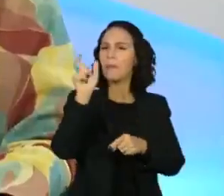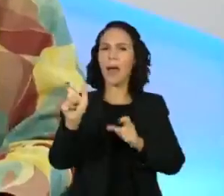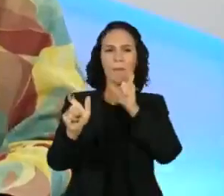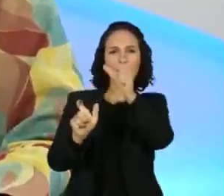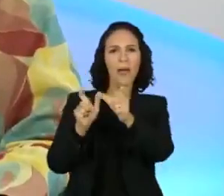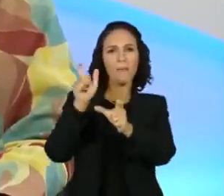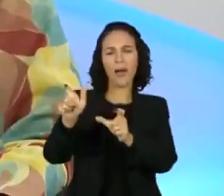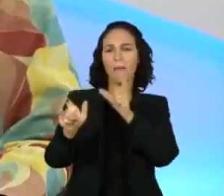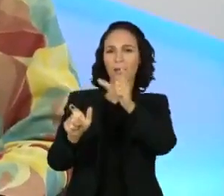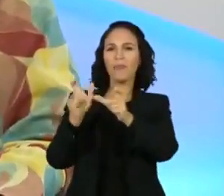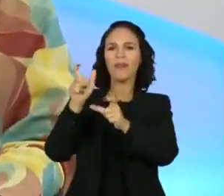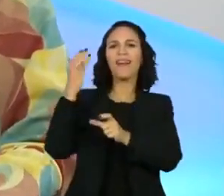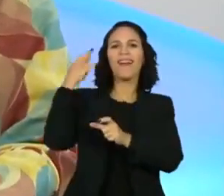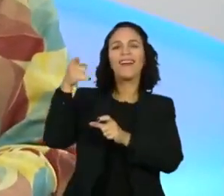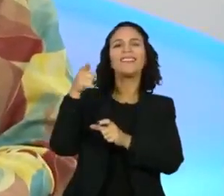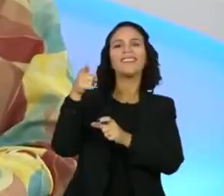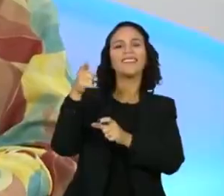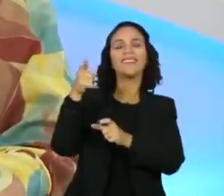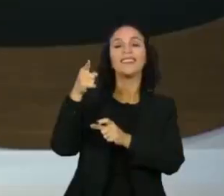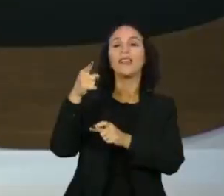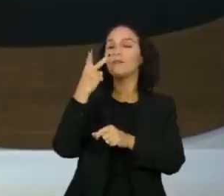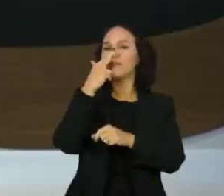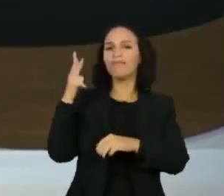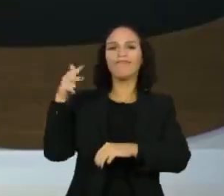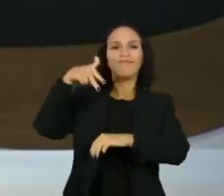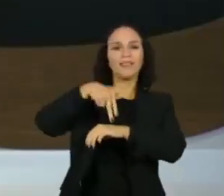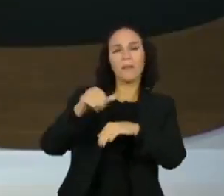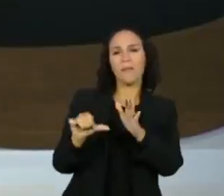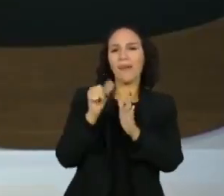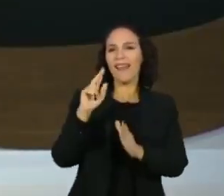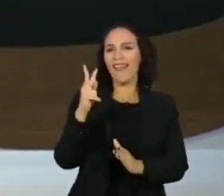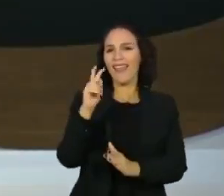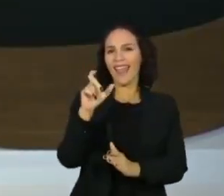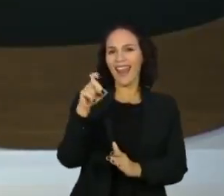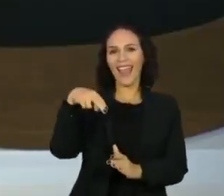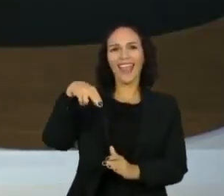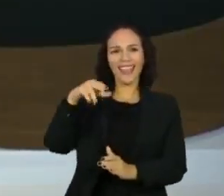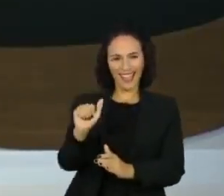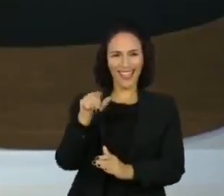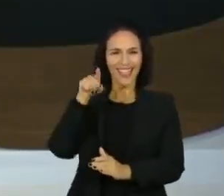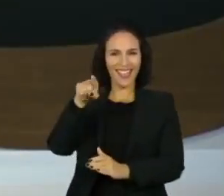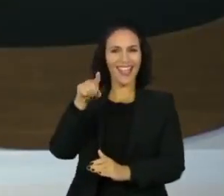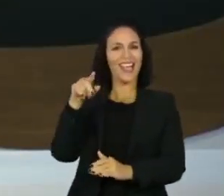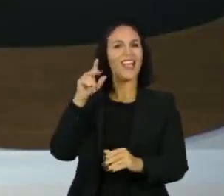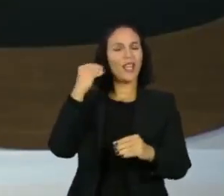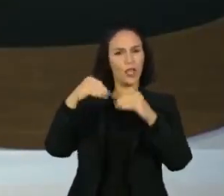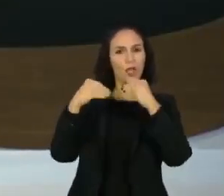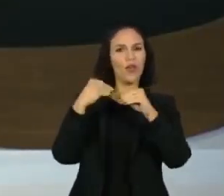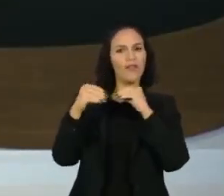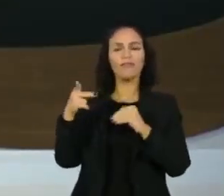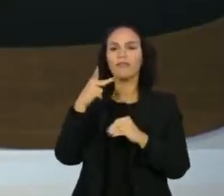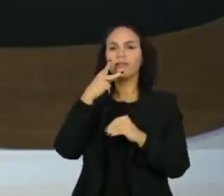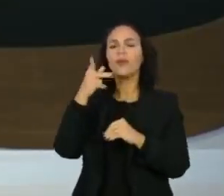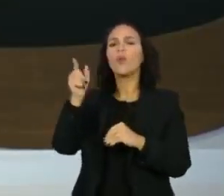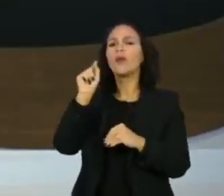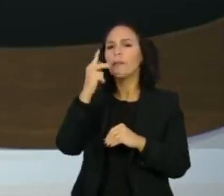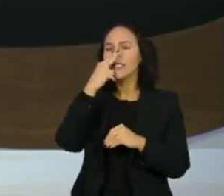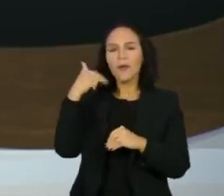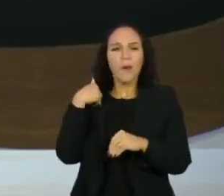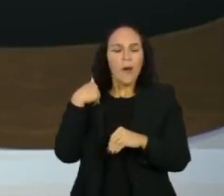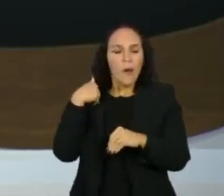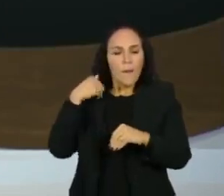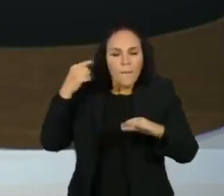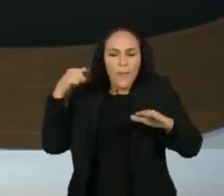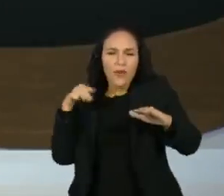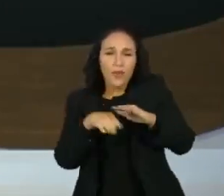muito duras, que foi numa das suas estreias, que foi a primeira Helena Negra do Manuel Carlos. Você fala que você mergulhou muito